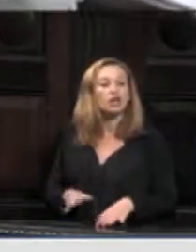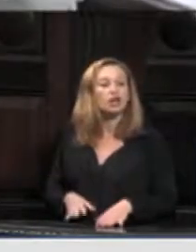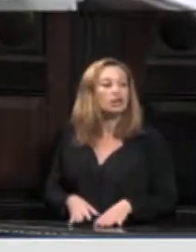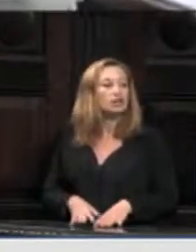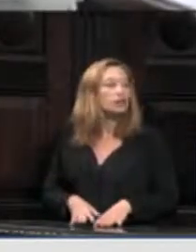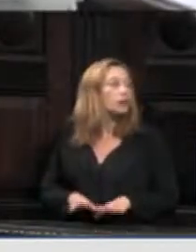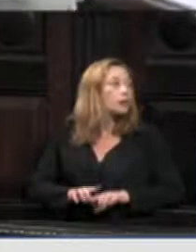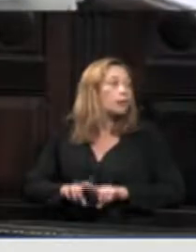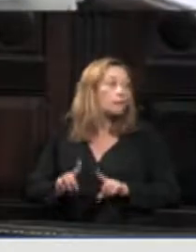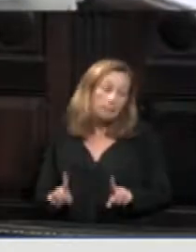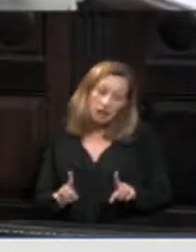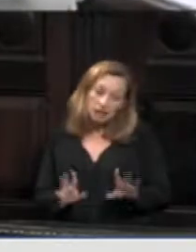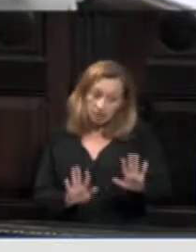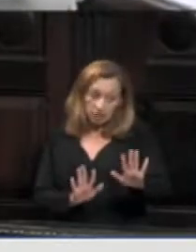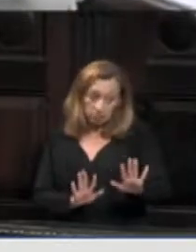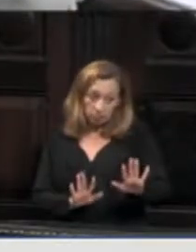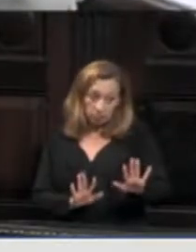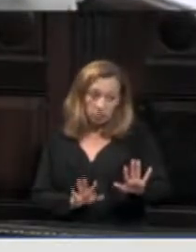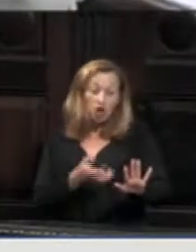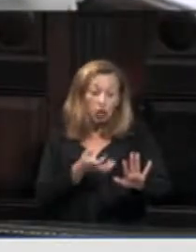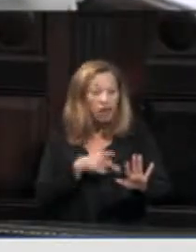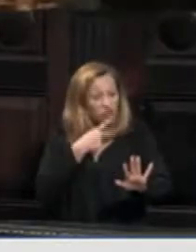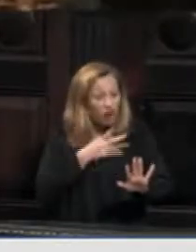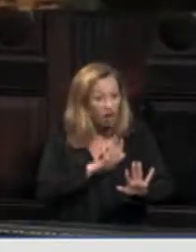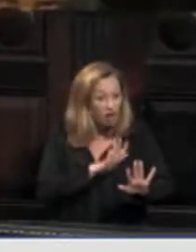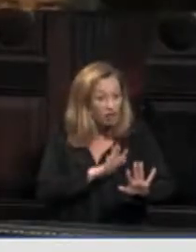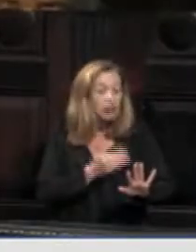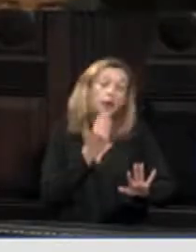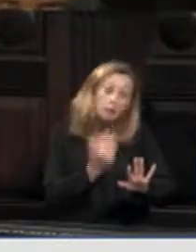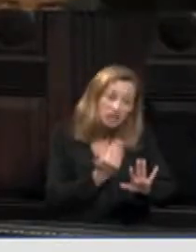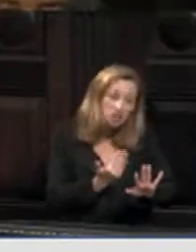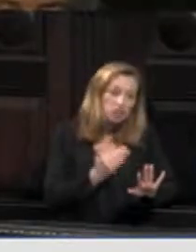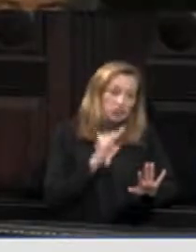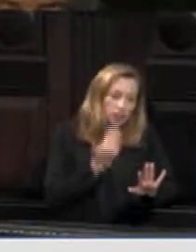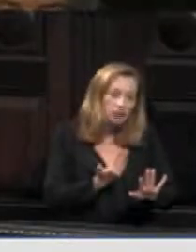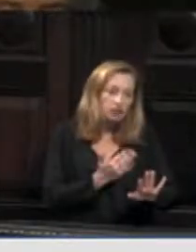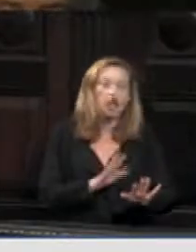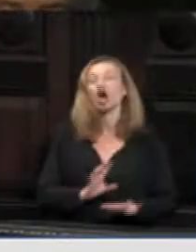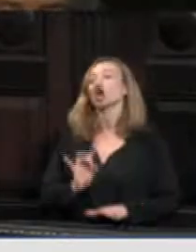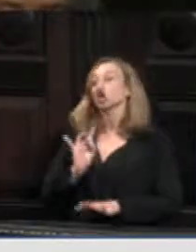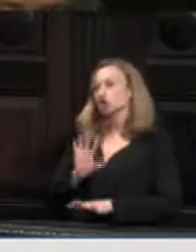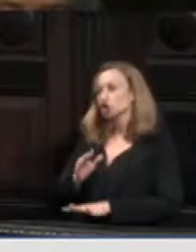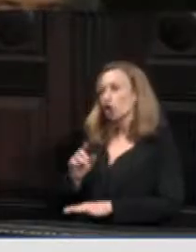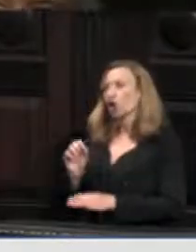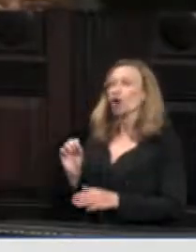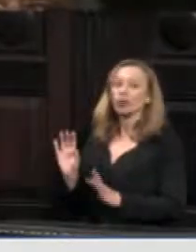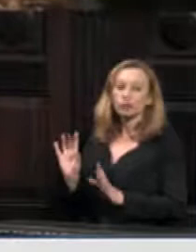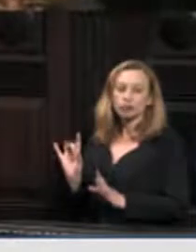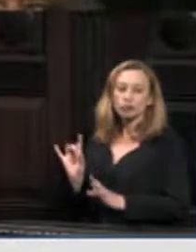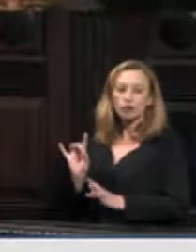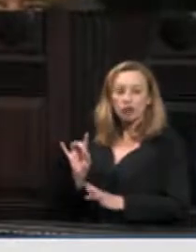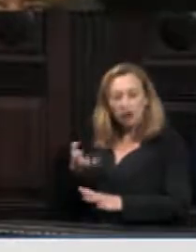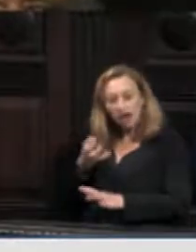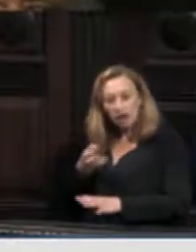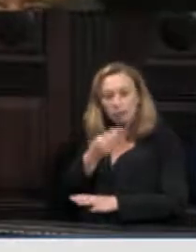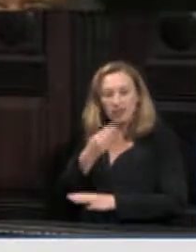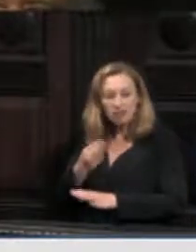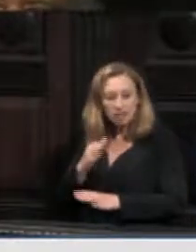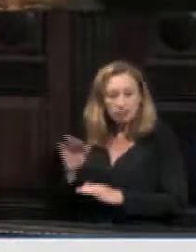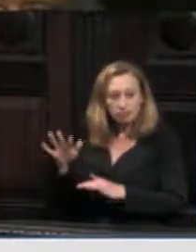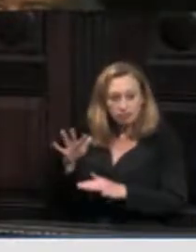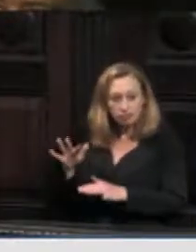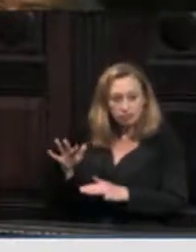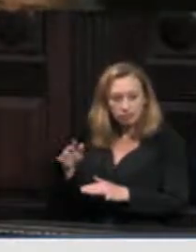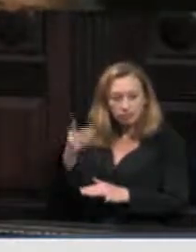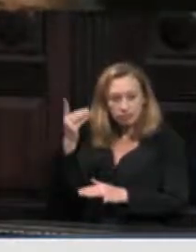Mas isso está superado. Eu quero Não, fazer um só pra apelo dizer- a Vossa Deixa eu Excelência. fazer uma observação. Quero fazer um apelo a Vossa Excelência Cheguei a para o ter- bom andamento